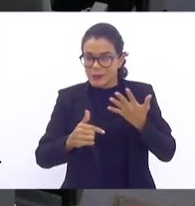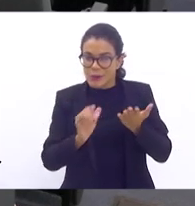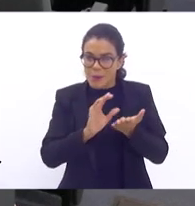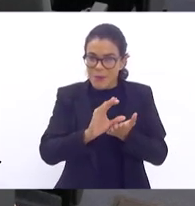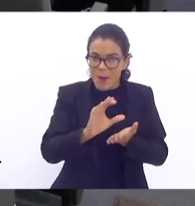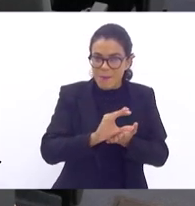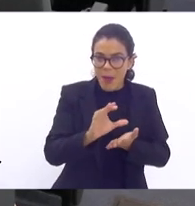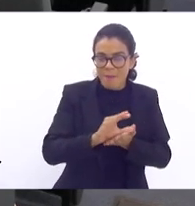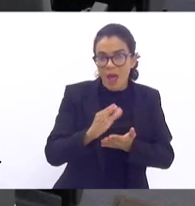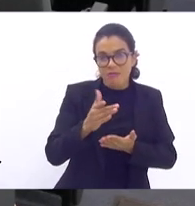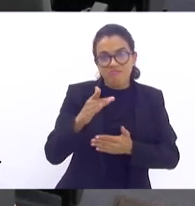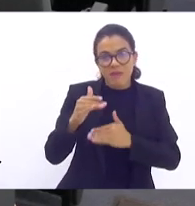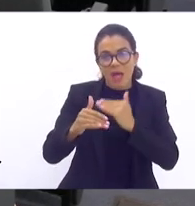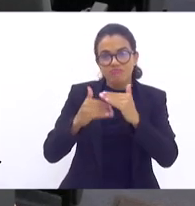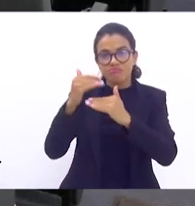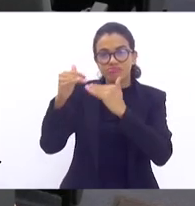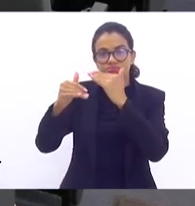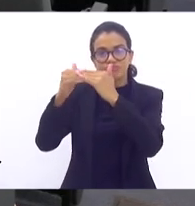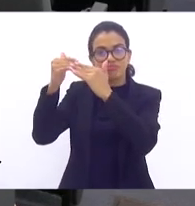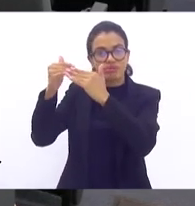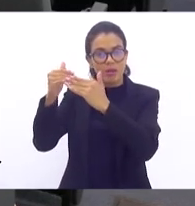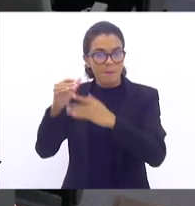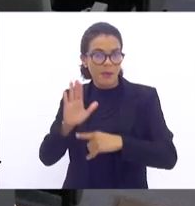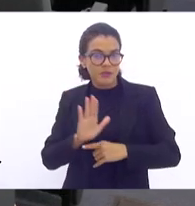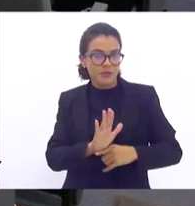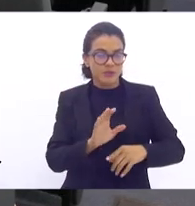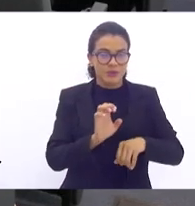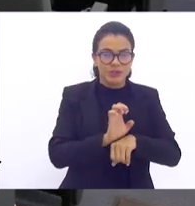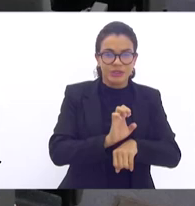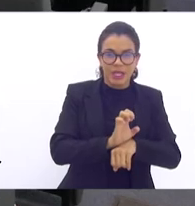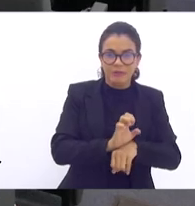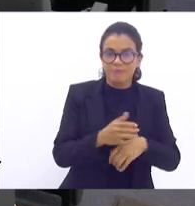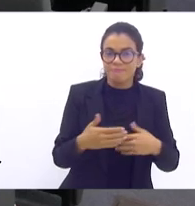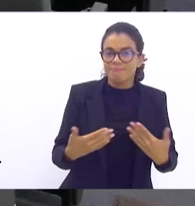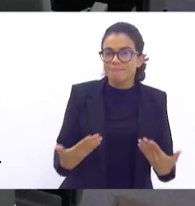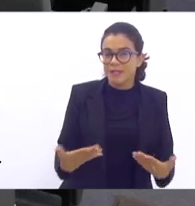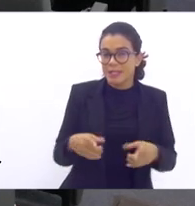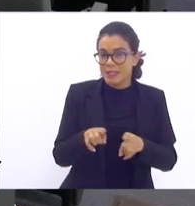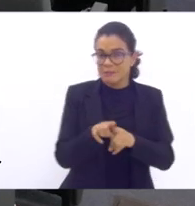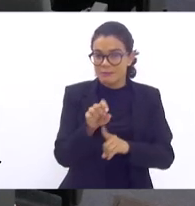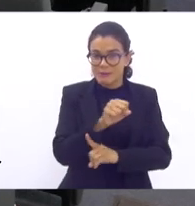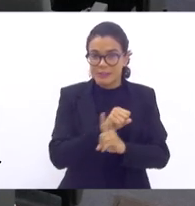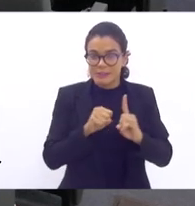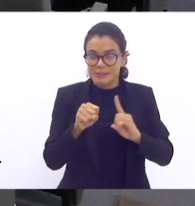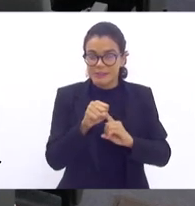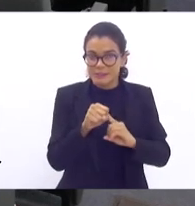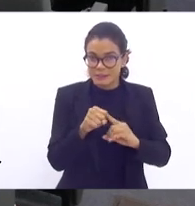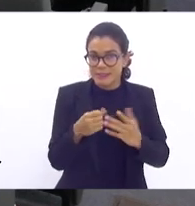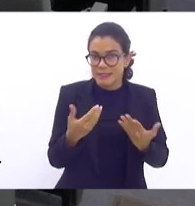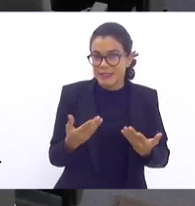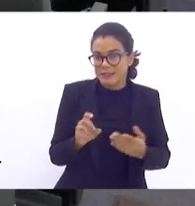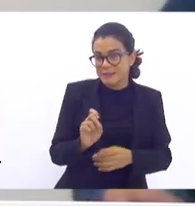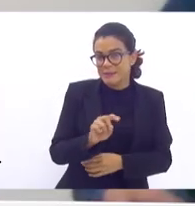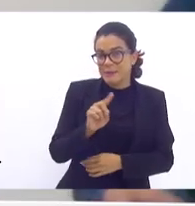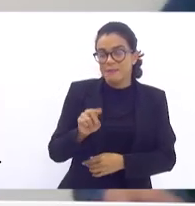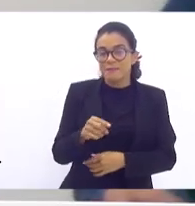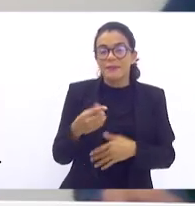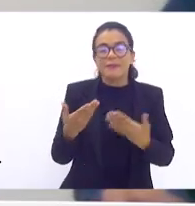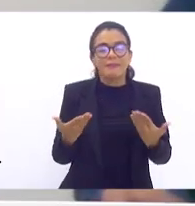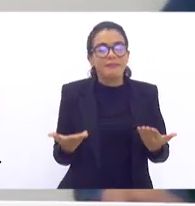produzindo aquilo que é mais eficiente para o estado e para a sociedade né então assim